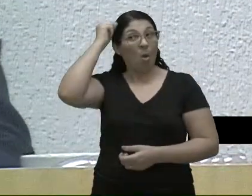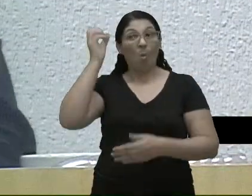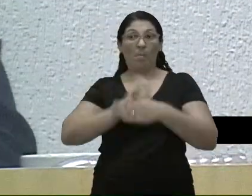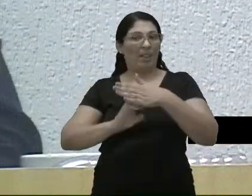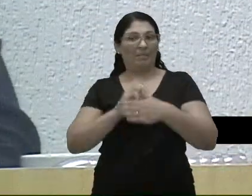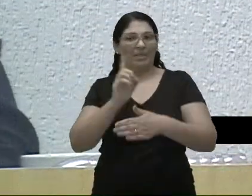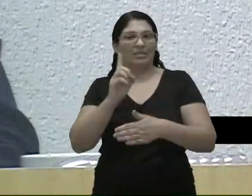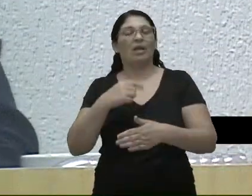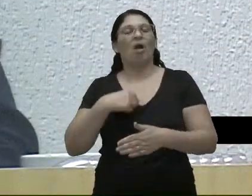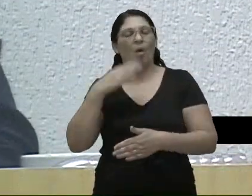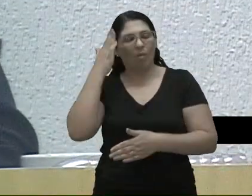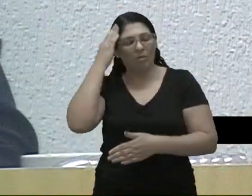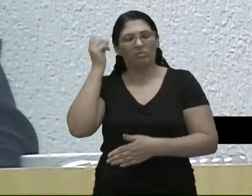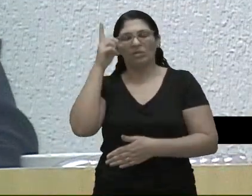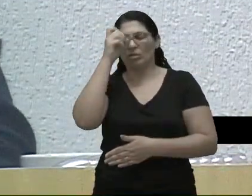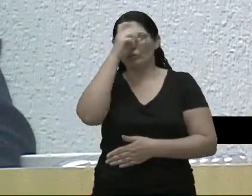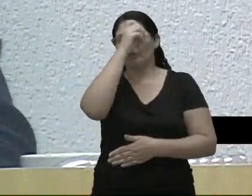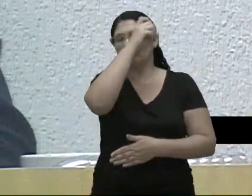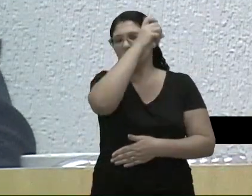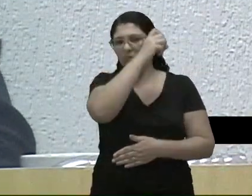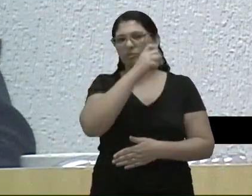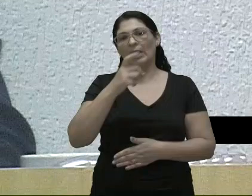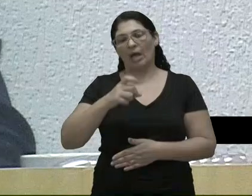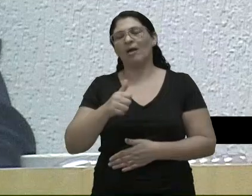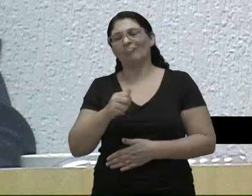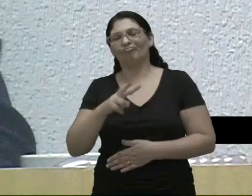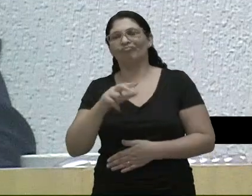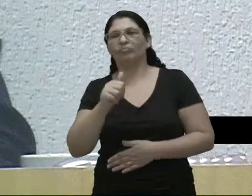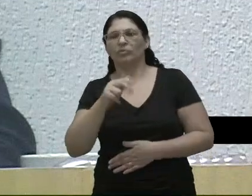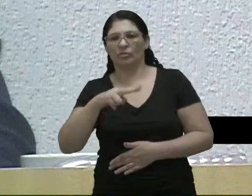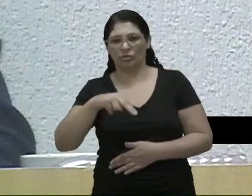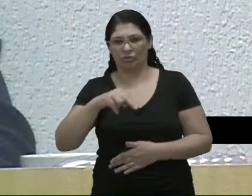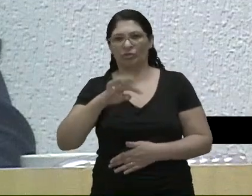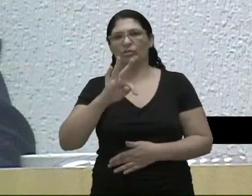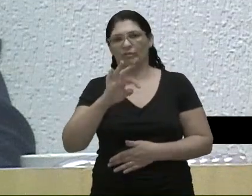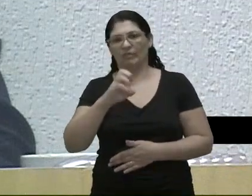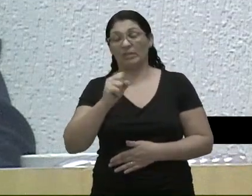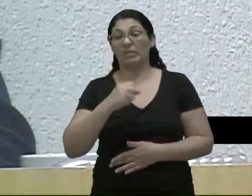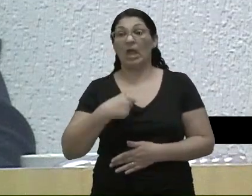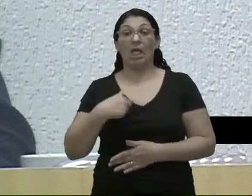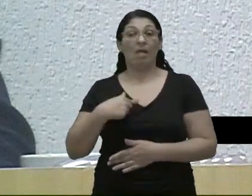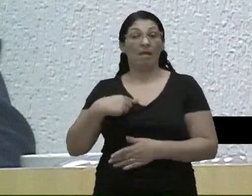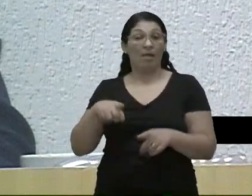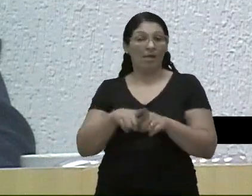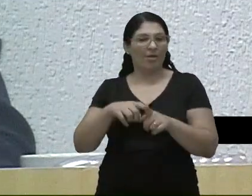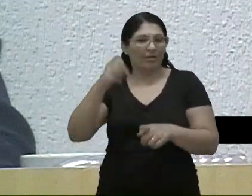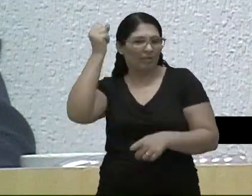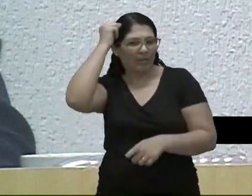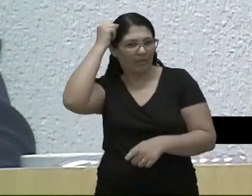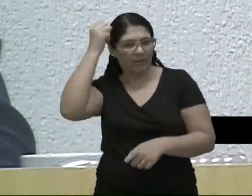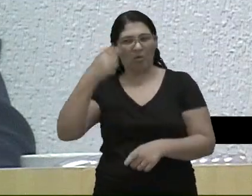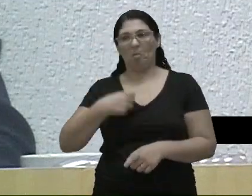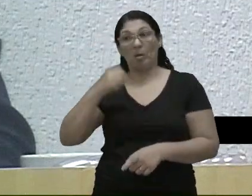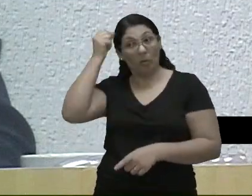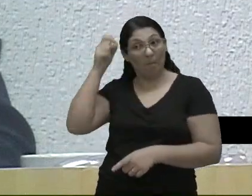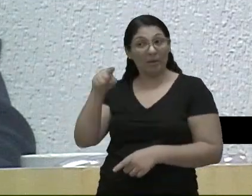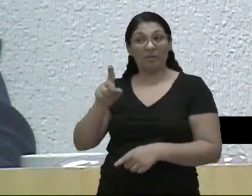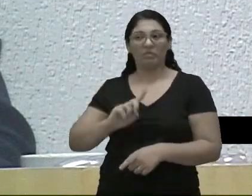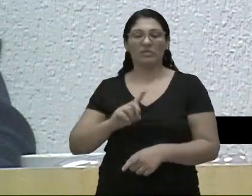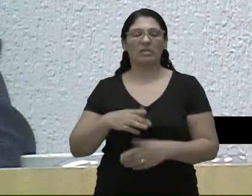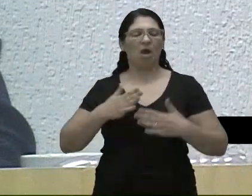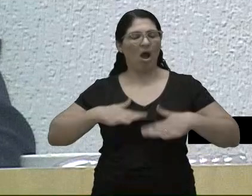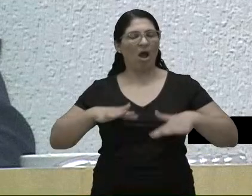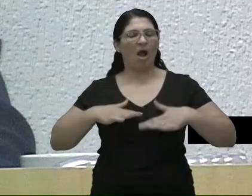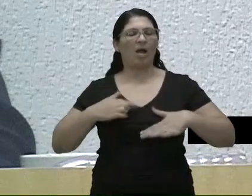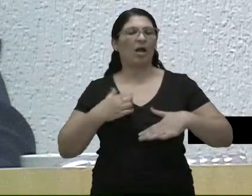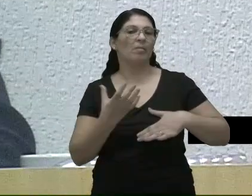sei da dificuldade do repasse então, da prefeitura para Chavantes, que está errado, e né? E a senhora também não pode me culpar, como a senhora está em dia. Não, não estou te culpando, não. Pode tá ficar bom? Tranquilo. Eu só queria saber